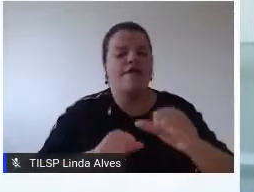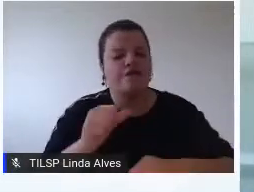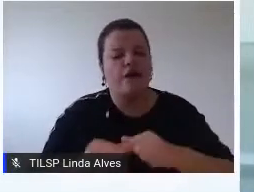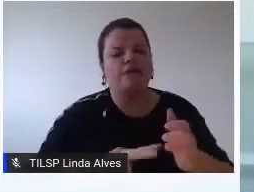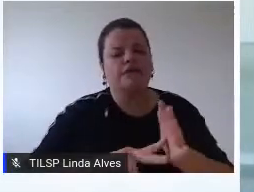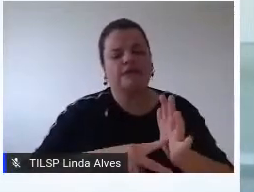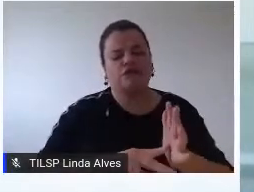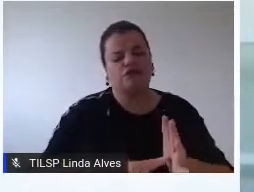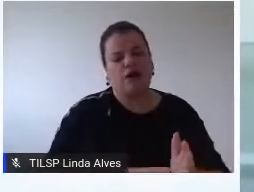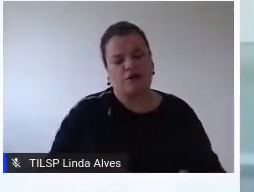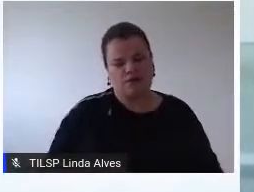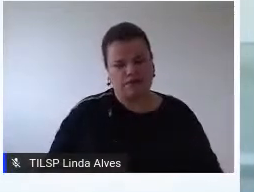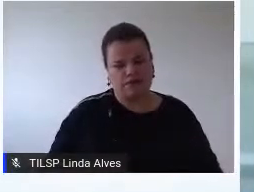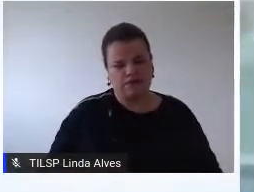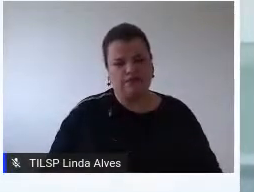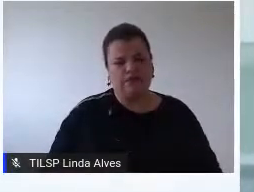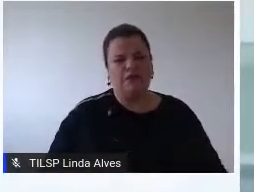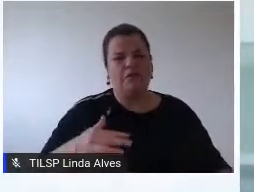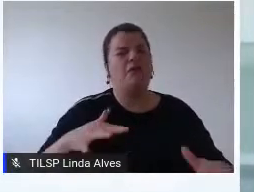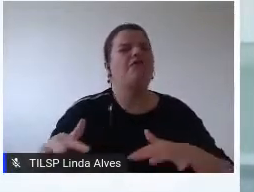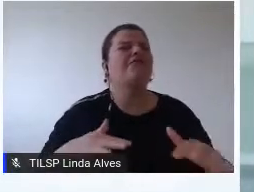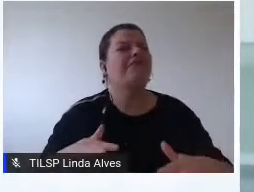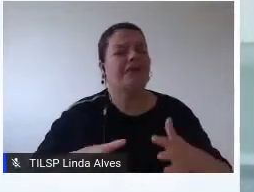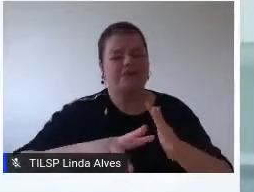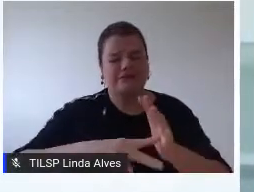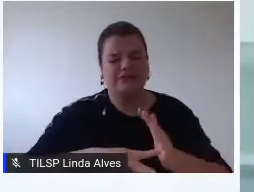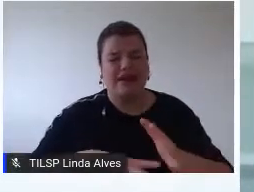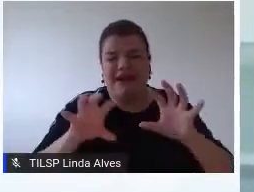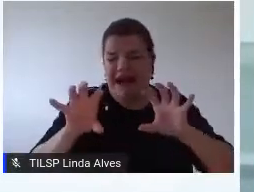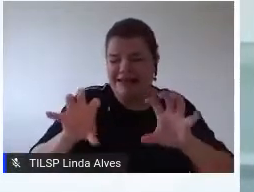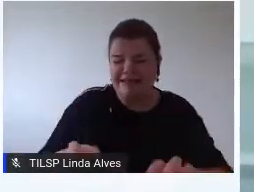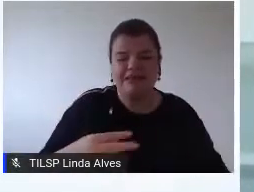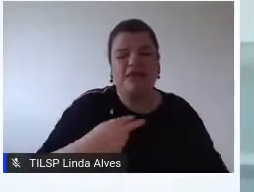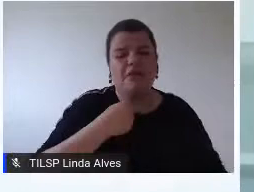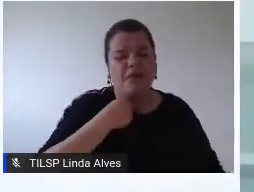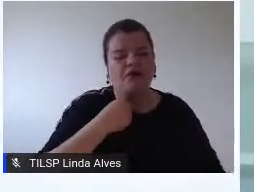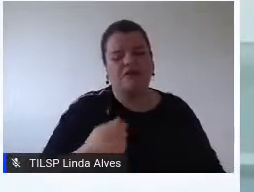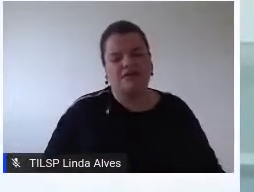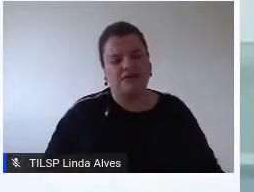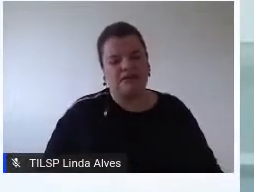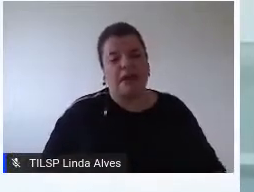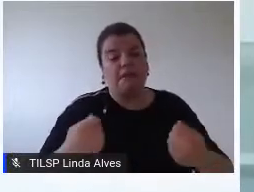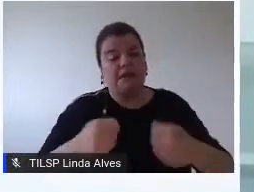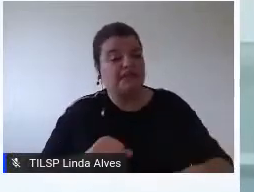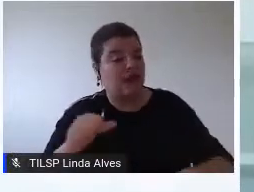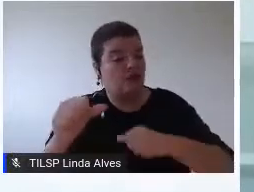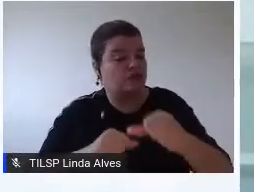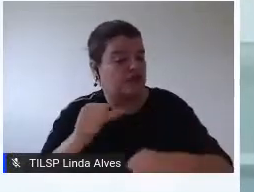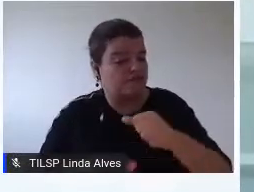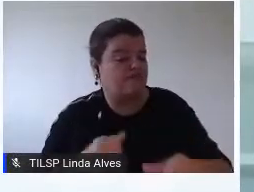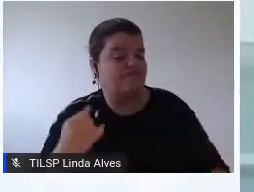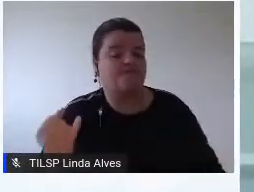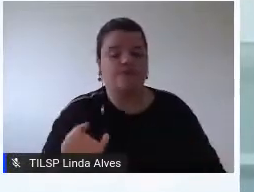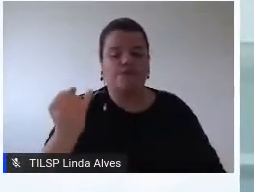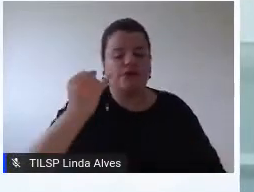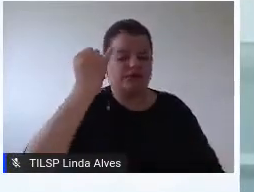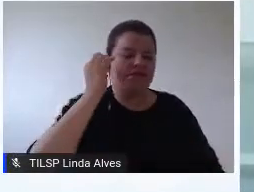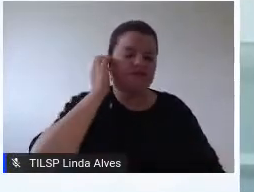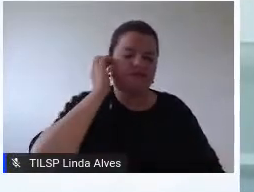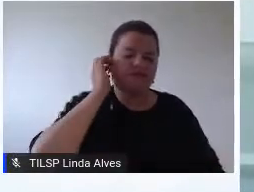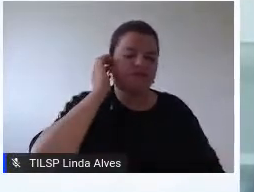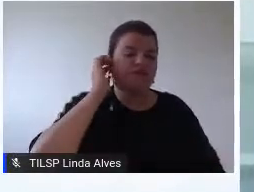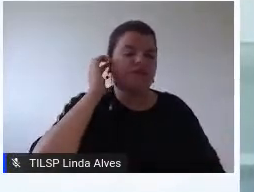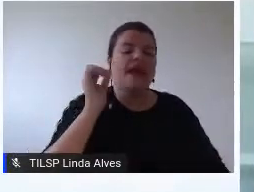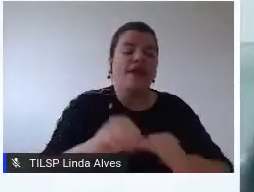nós não podemos continuar com o movimento sindical nessa Não. circunstância, fazer algumas alterações relevantes na reforma trabalhista,